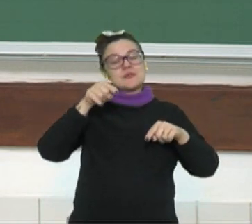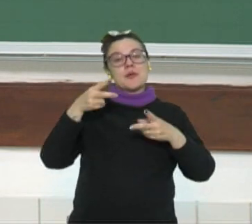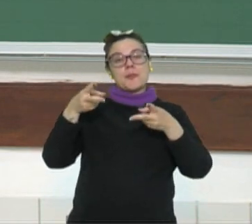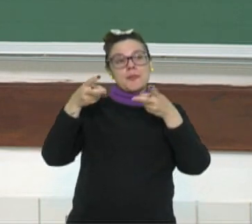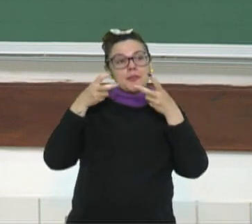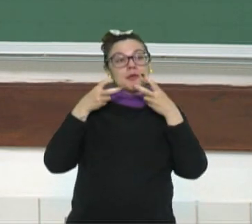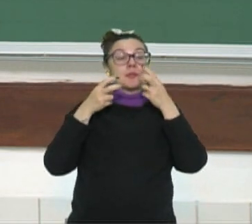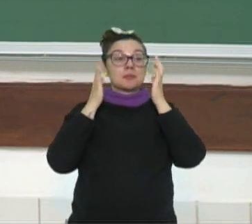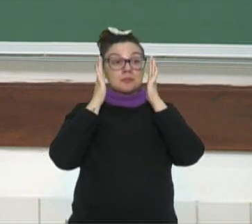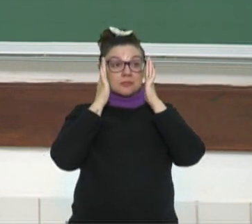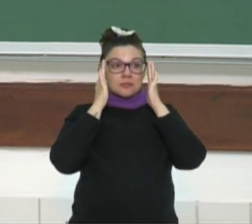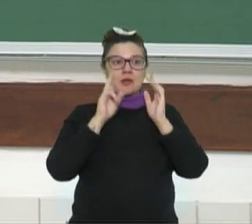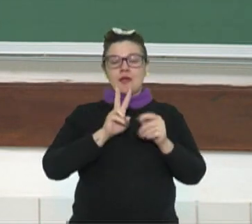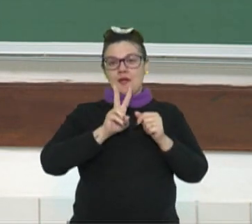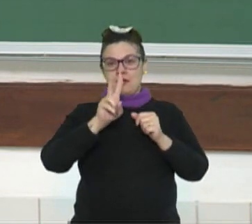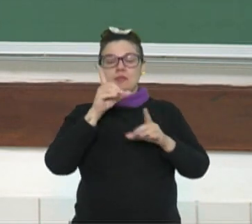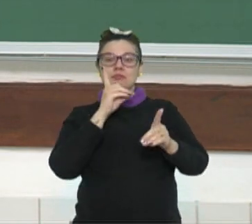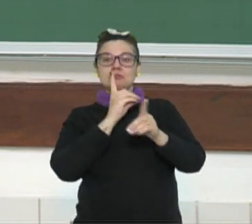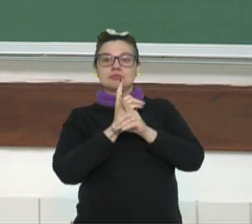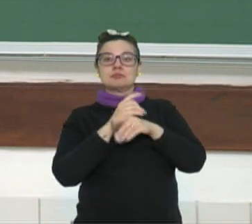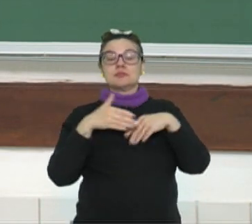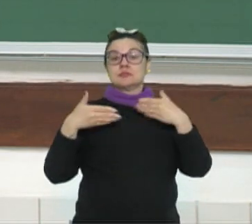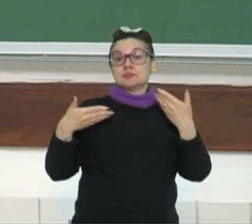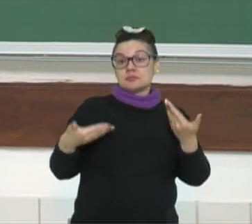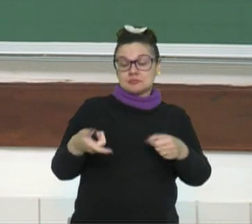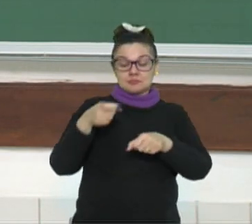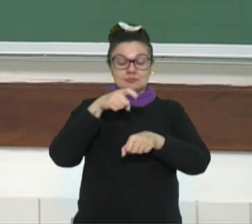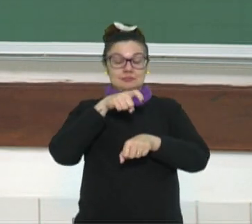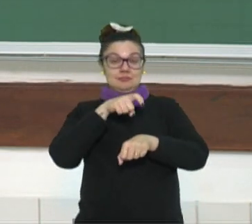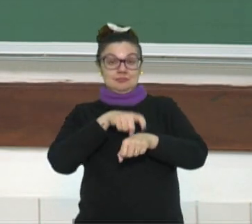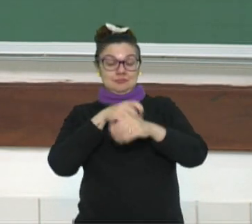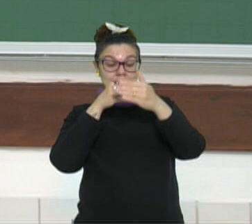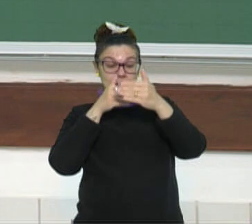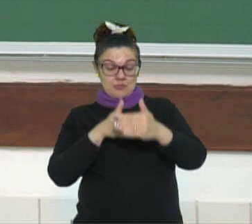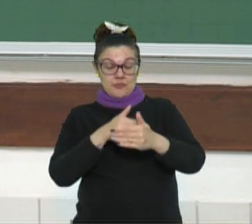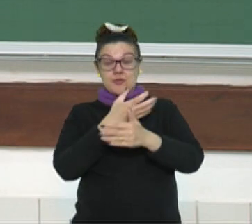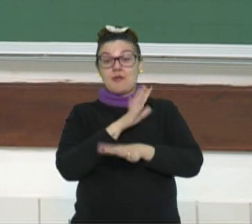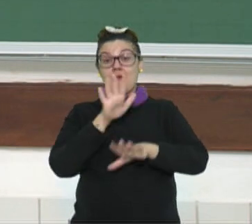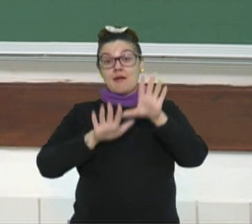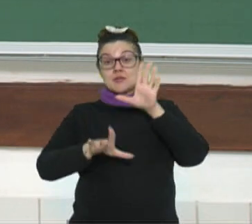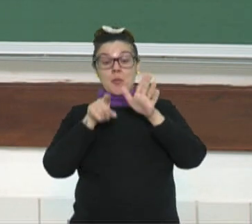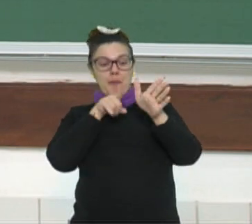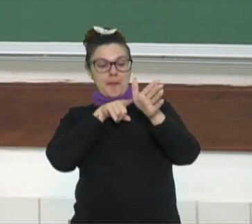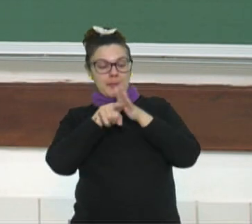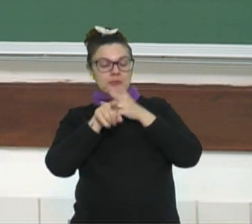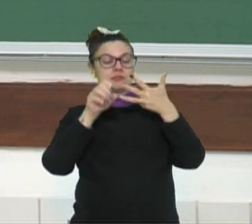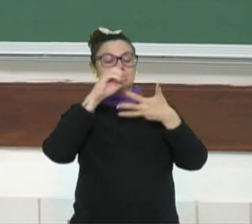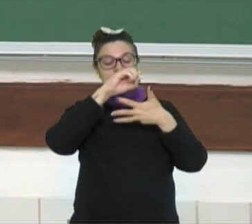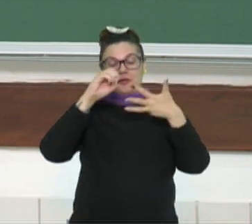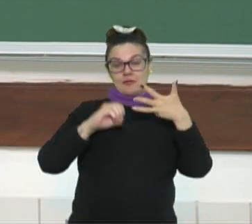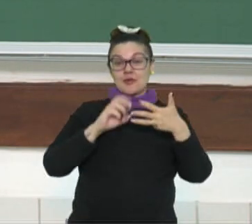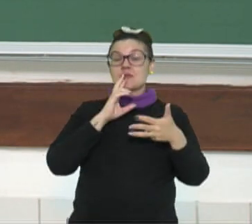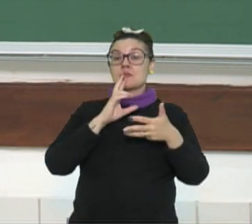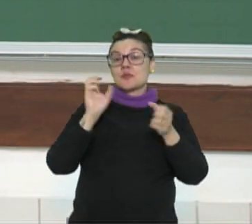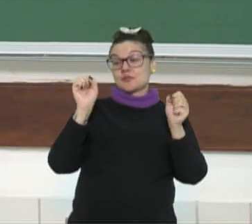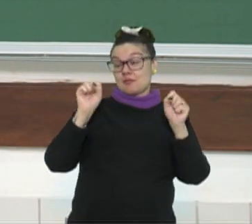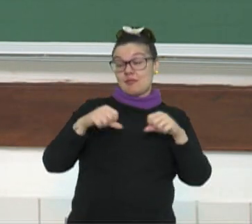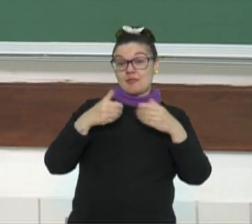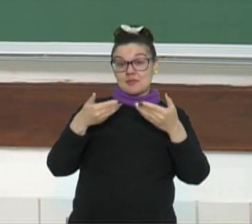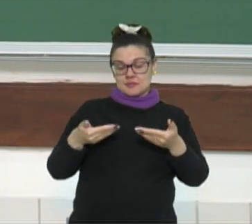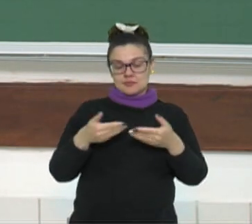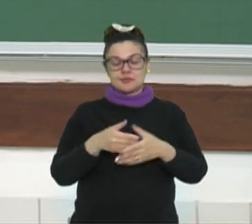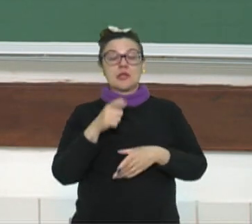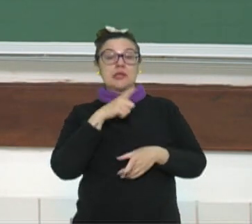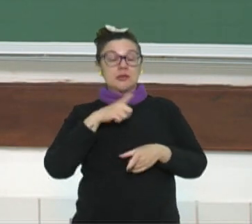vai aparecer em algum momento da prova. Então, perceba que talvez uma das questões do Enem vai ser resolvida dessa forma. Então, ter